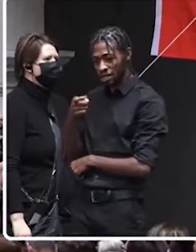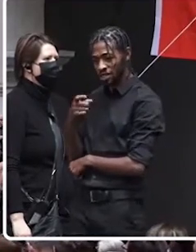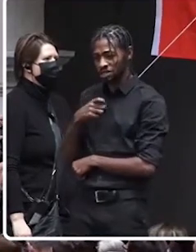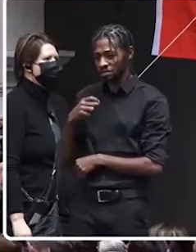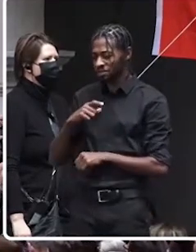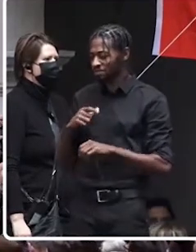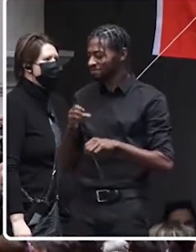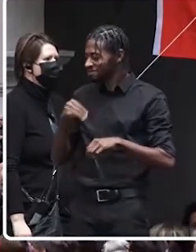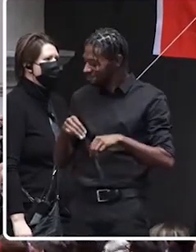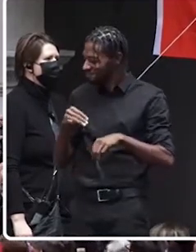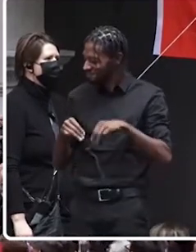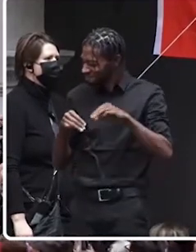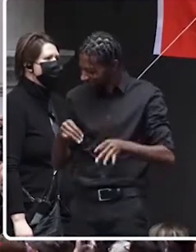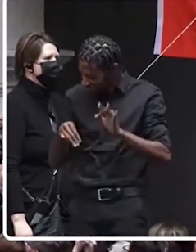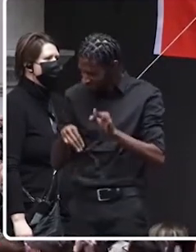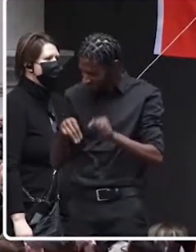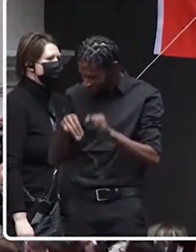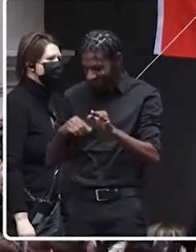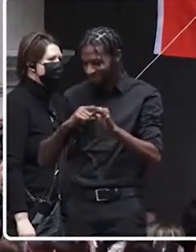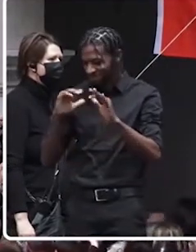Flávio Flores da Cunha Bierrenbach.